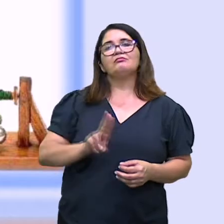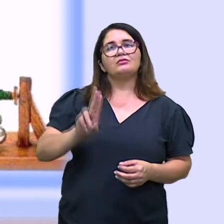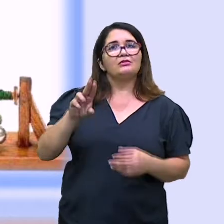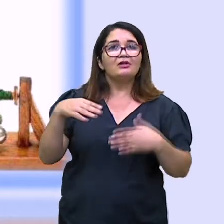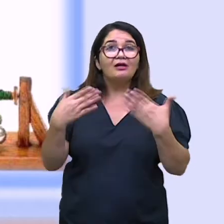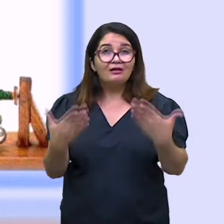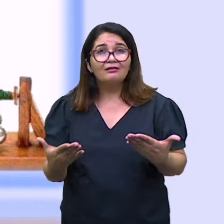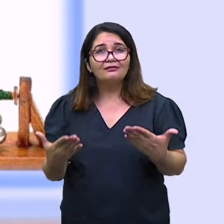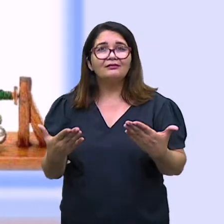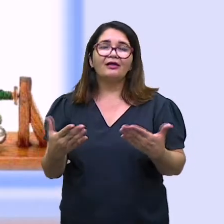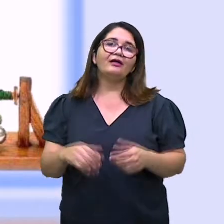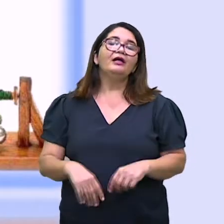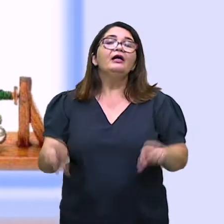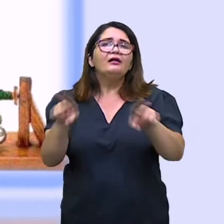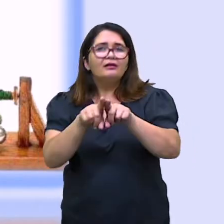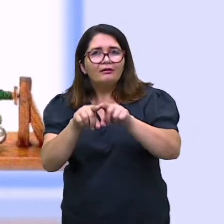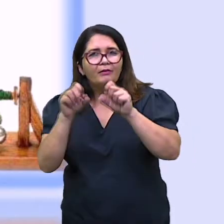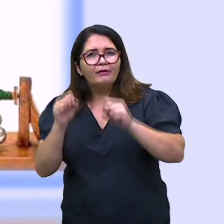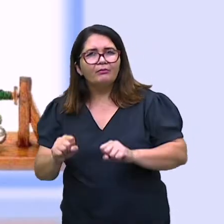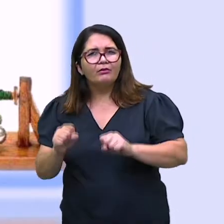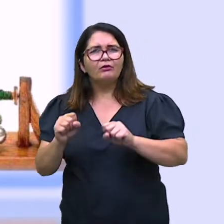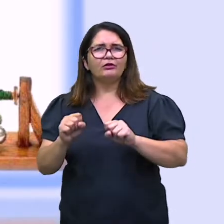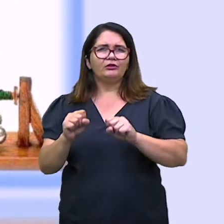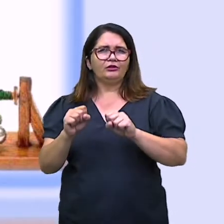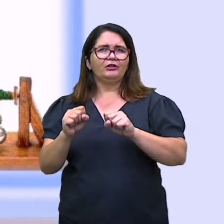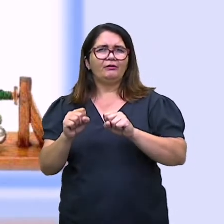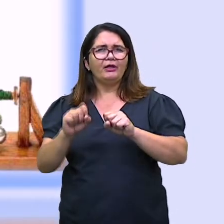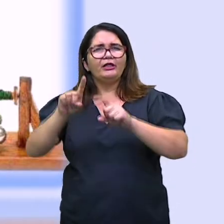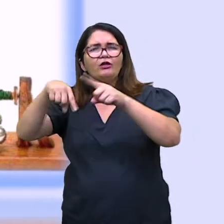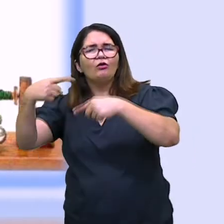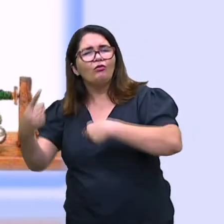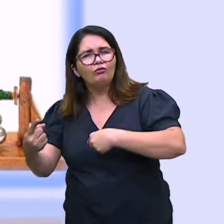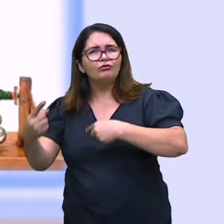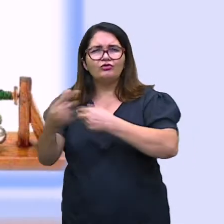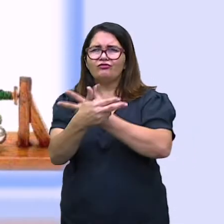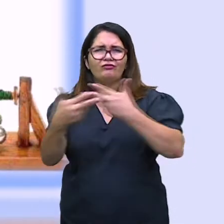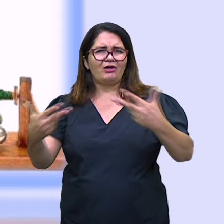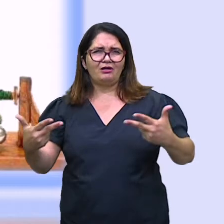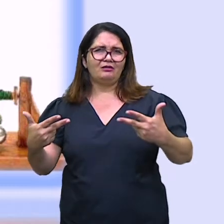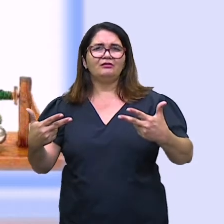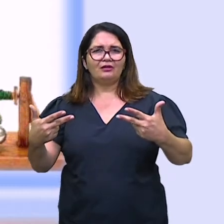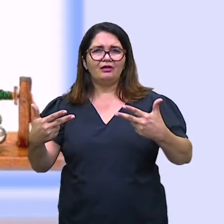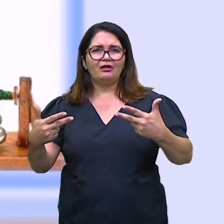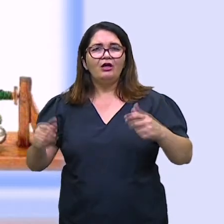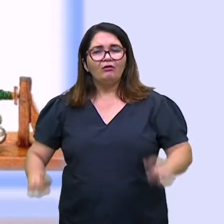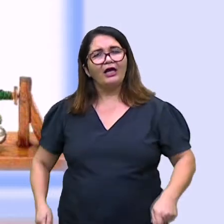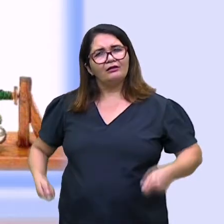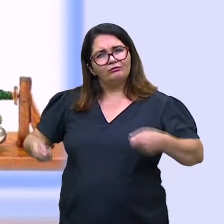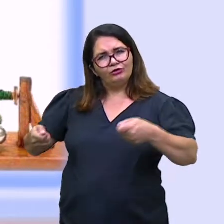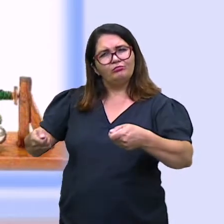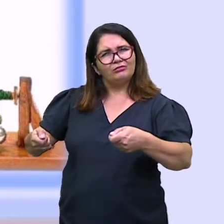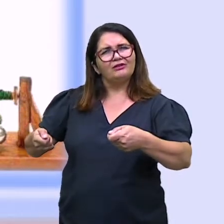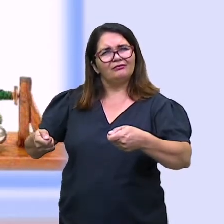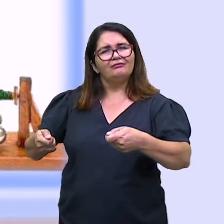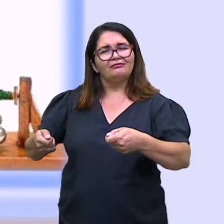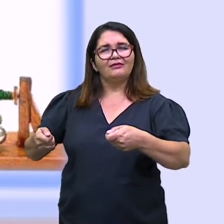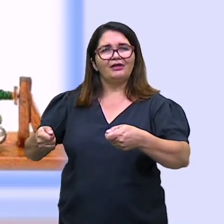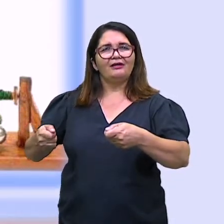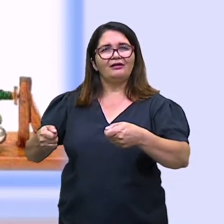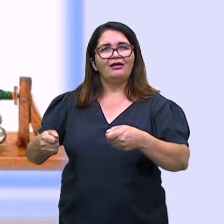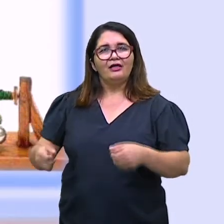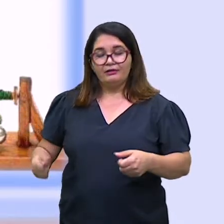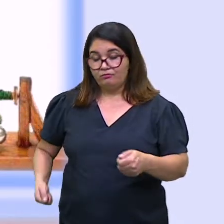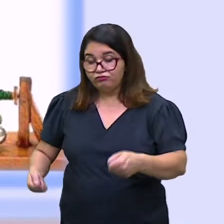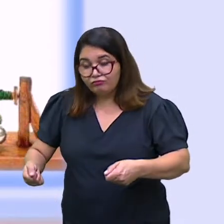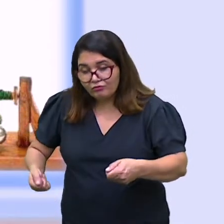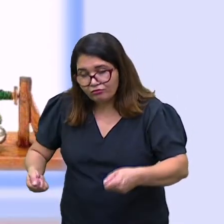num carrinho de mão. Então, todos esses processos que a gente faz no nosso dia a dia, a gente usa